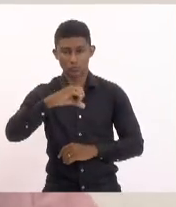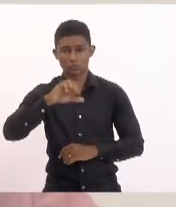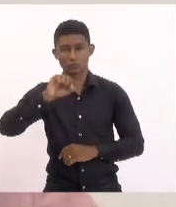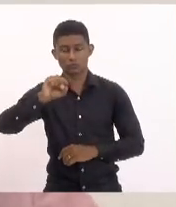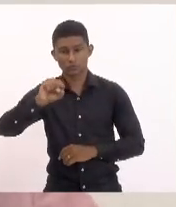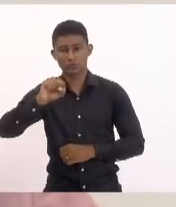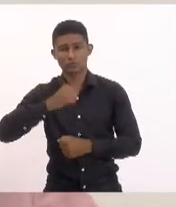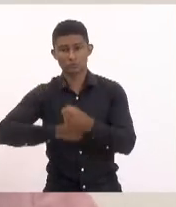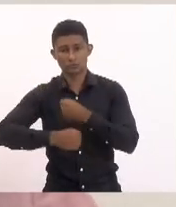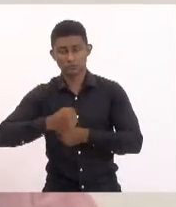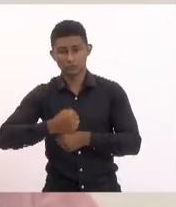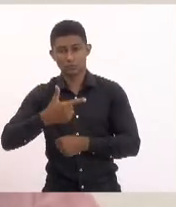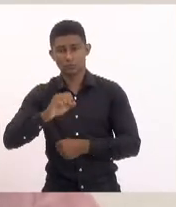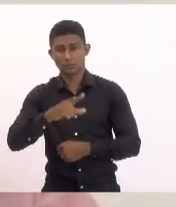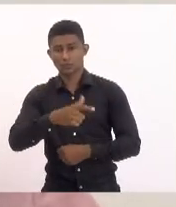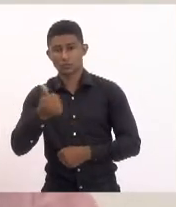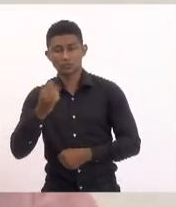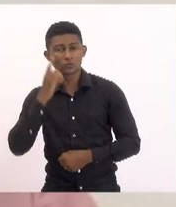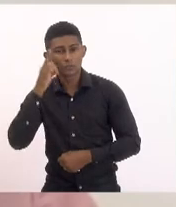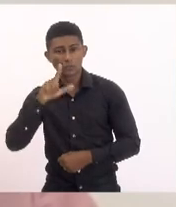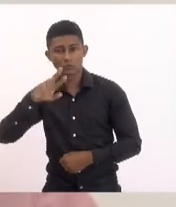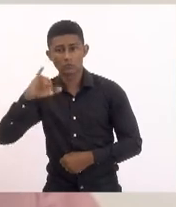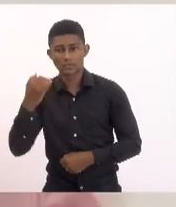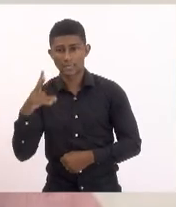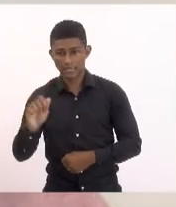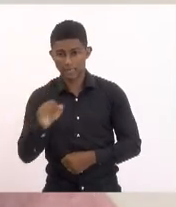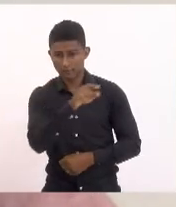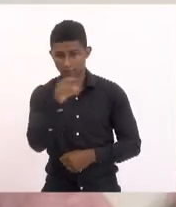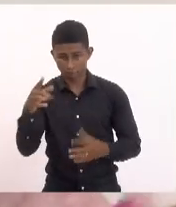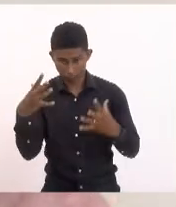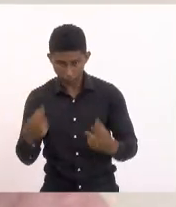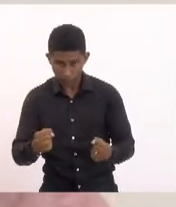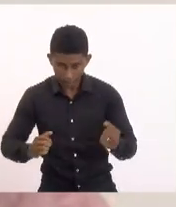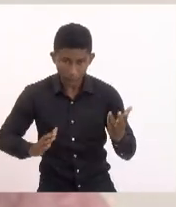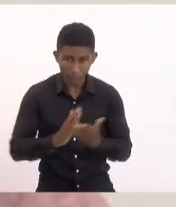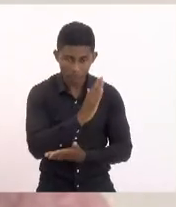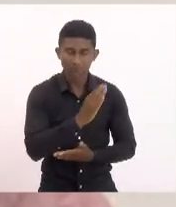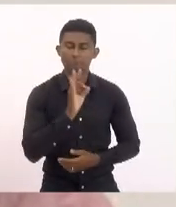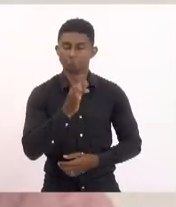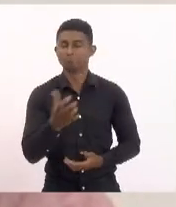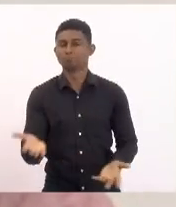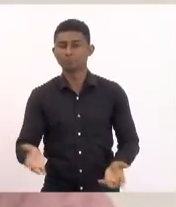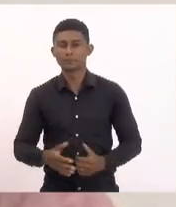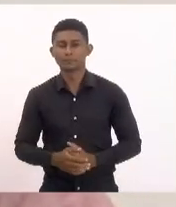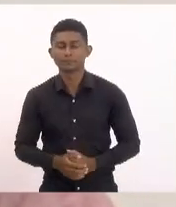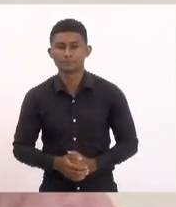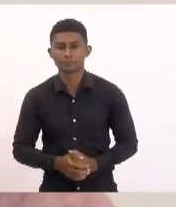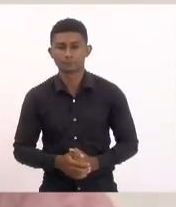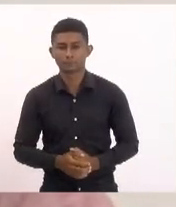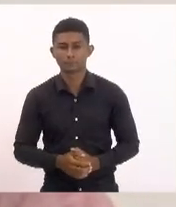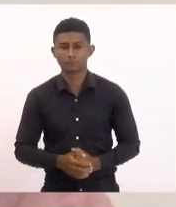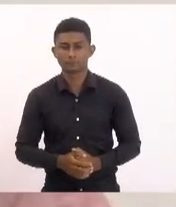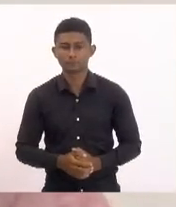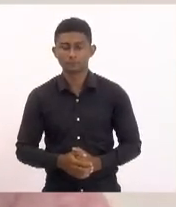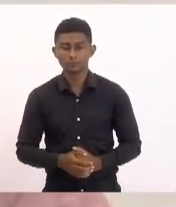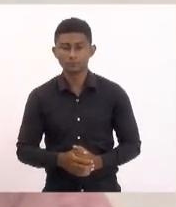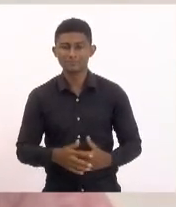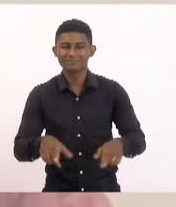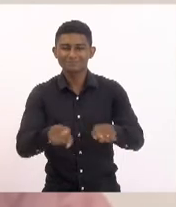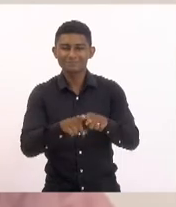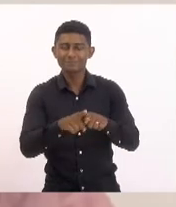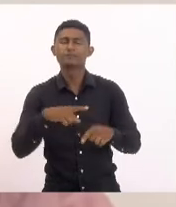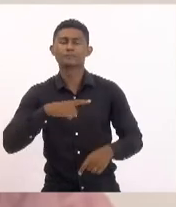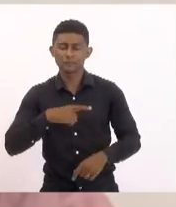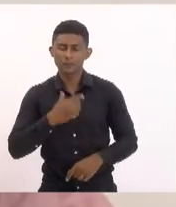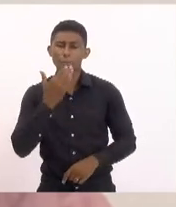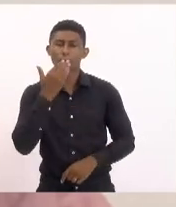4198-2021 da deputada Lucinha. Senhoras e senhores que aprovam, vendo isso como estão, aprovado. Há sobre a mesa o